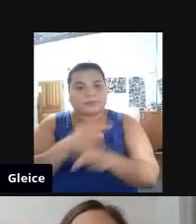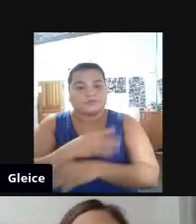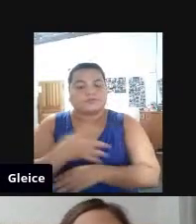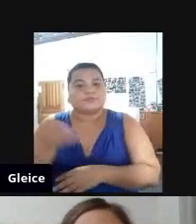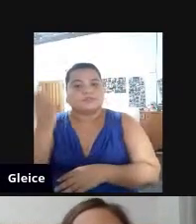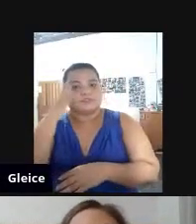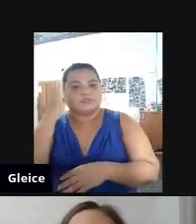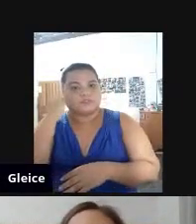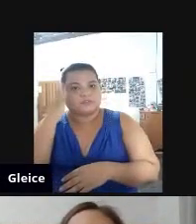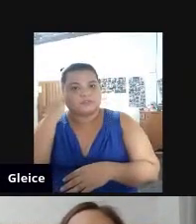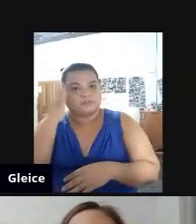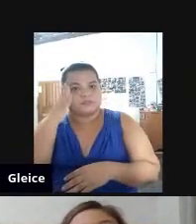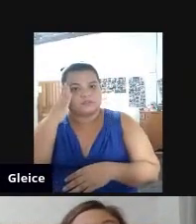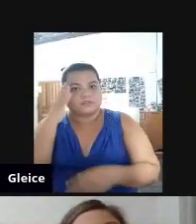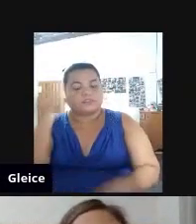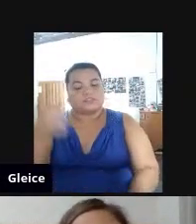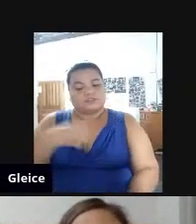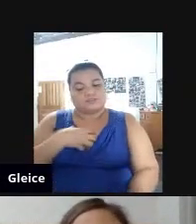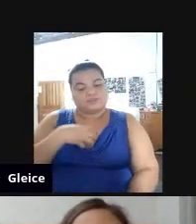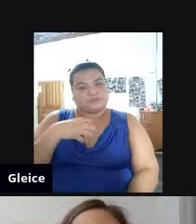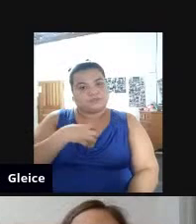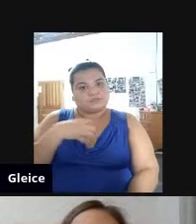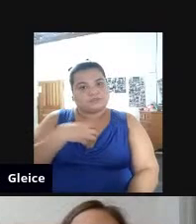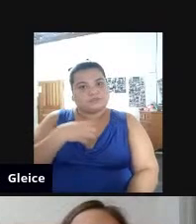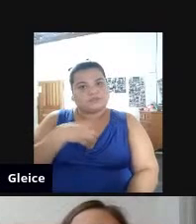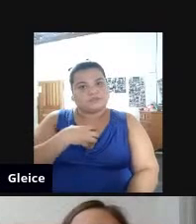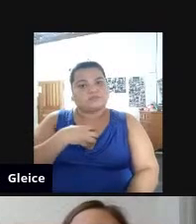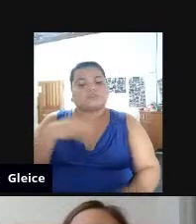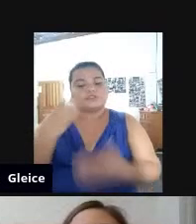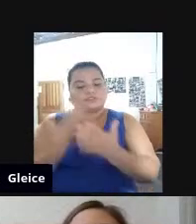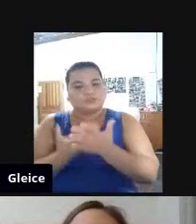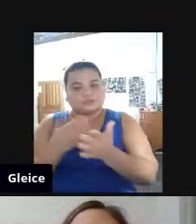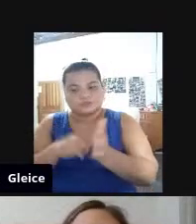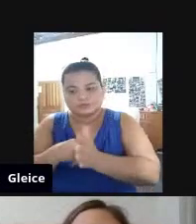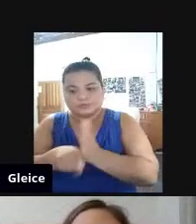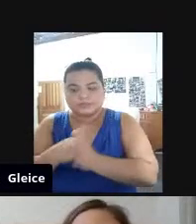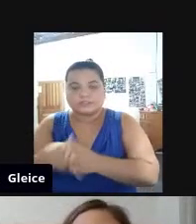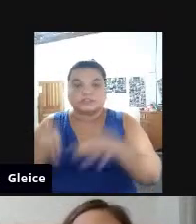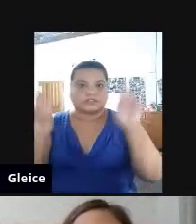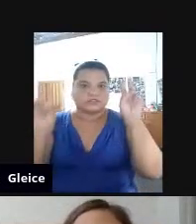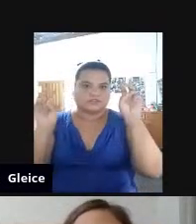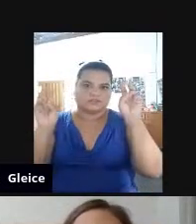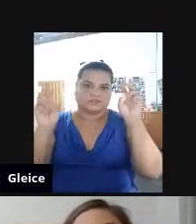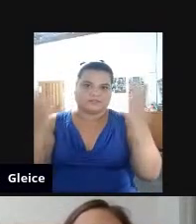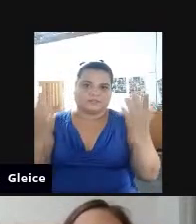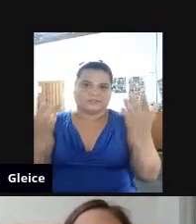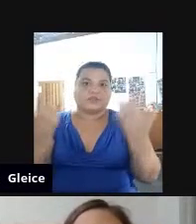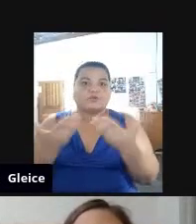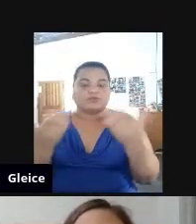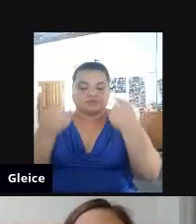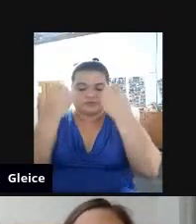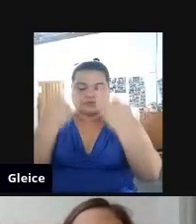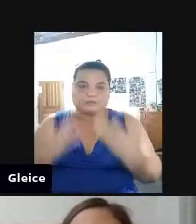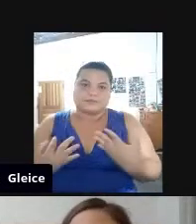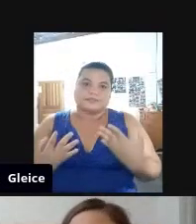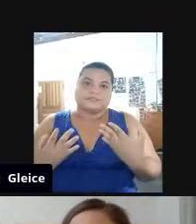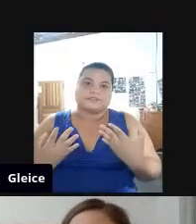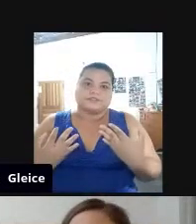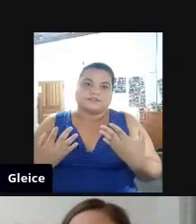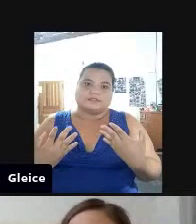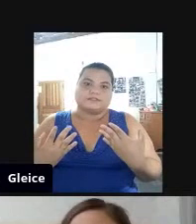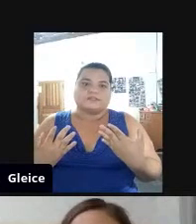que tenham sensibilidade, que estudem mais sobre o assunto, porque, como eu vou falar hoje aqui para vocês, muita coisa ainda